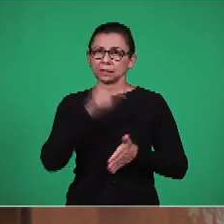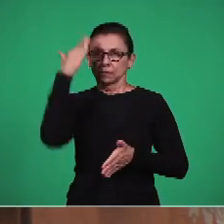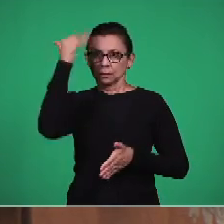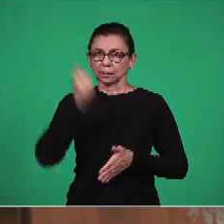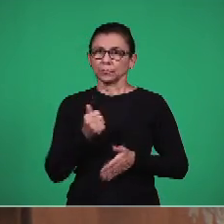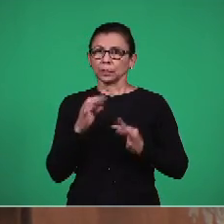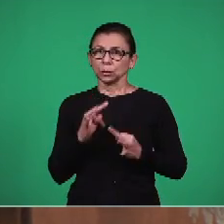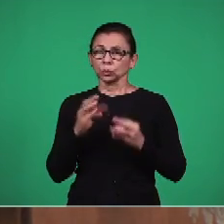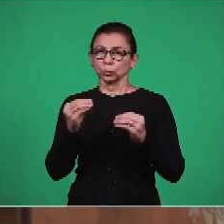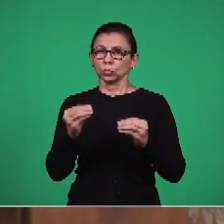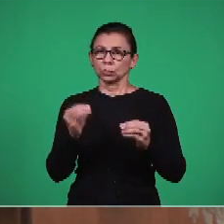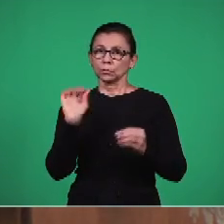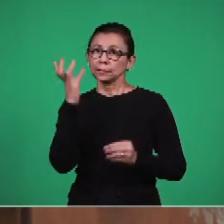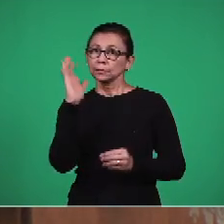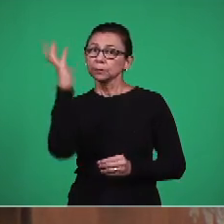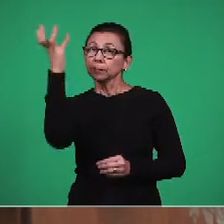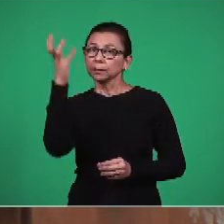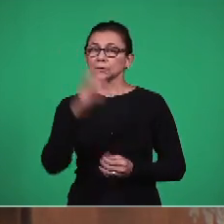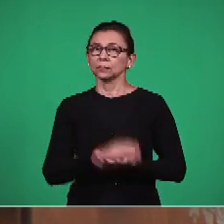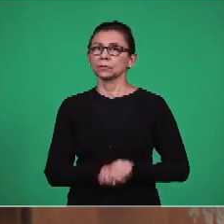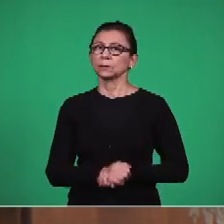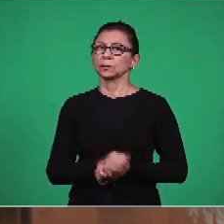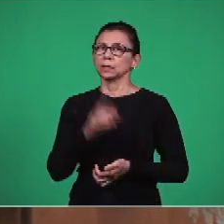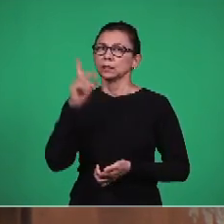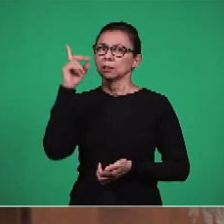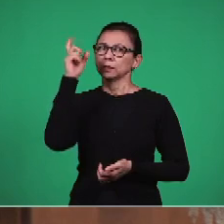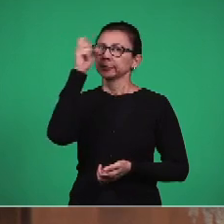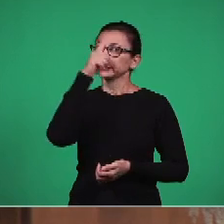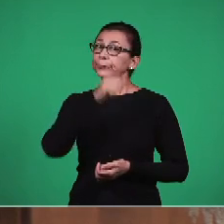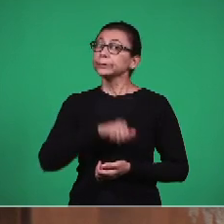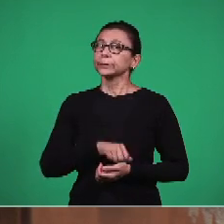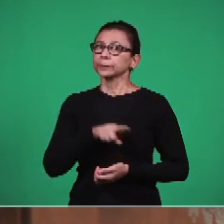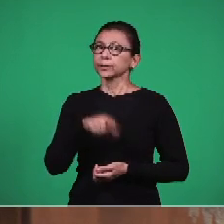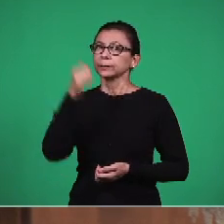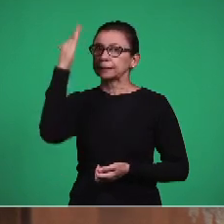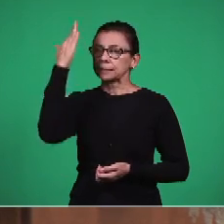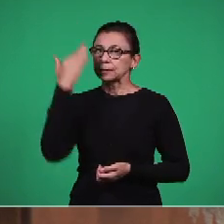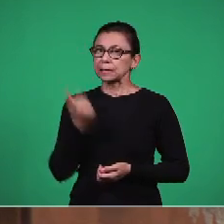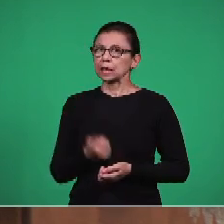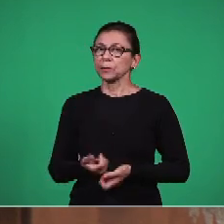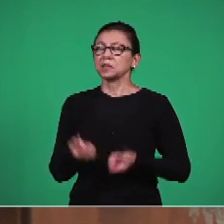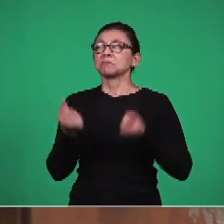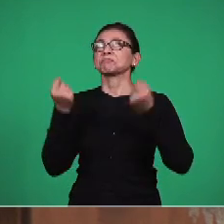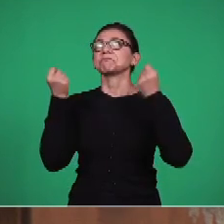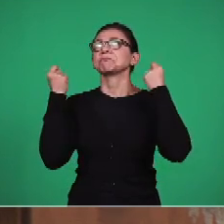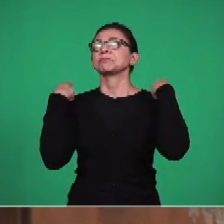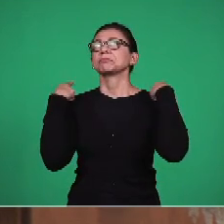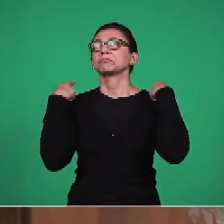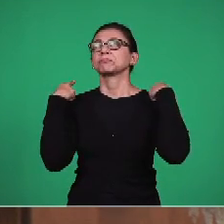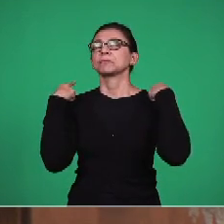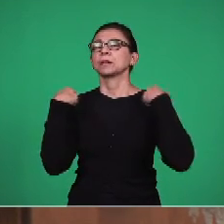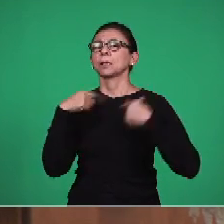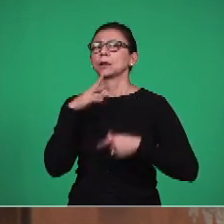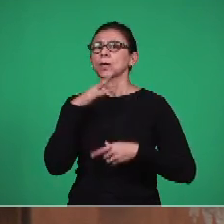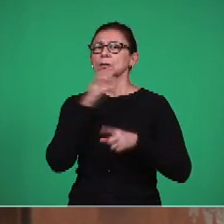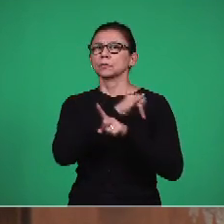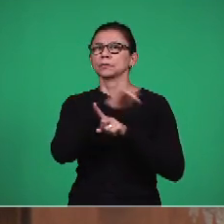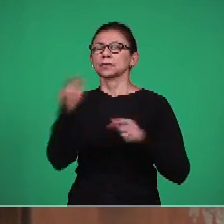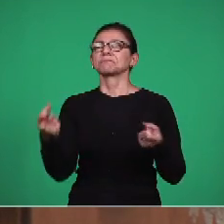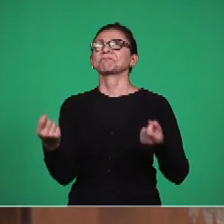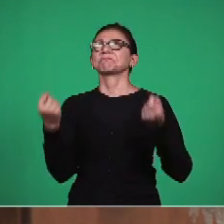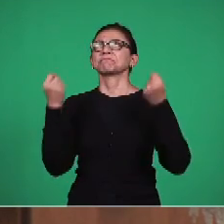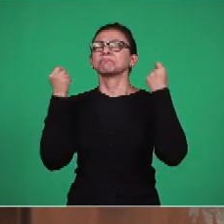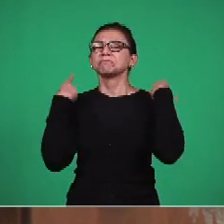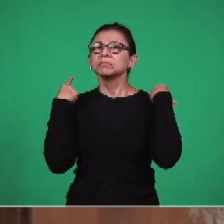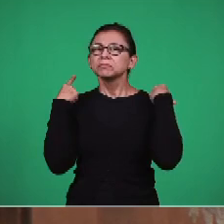ruim é saber e não levar em conta aquilo que está sabendo. Então, é importante levar em conta o momento que estamos